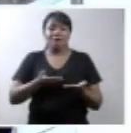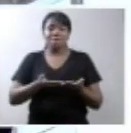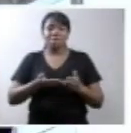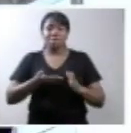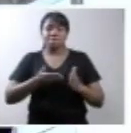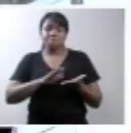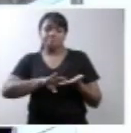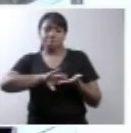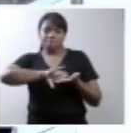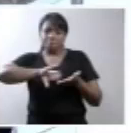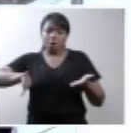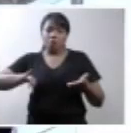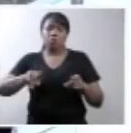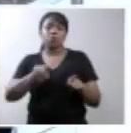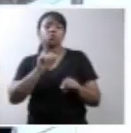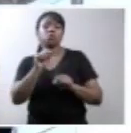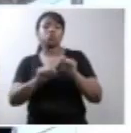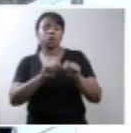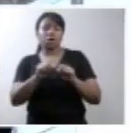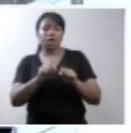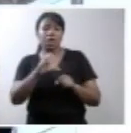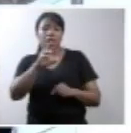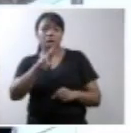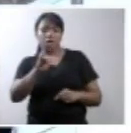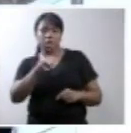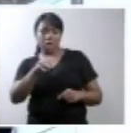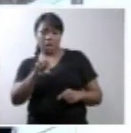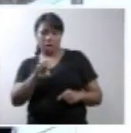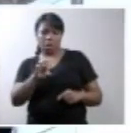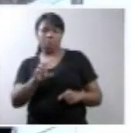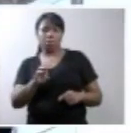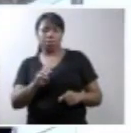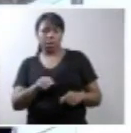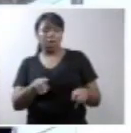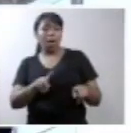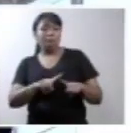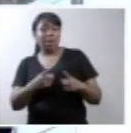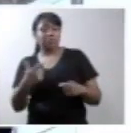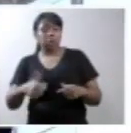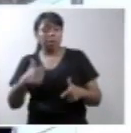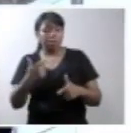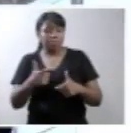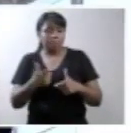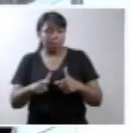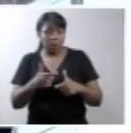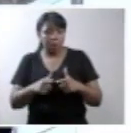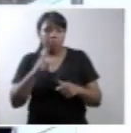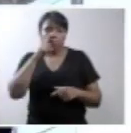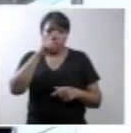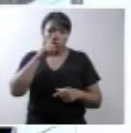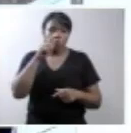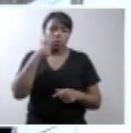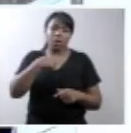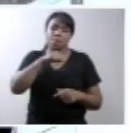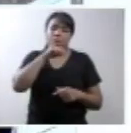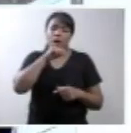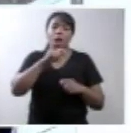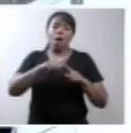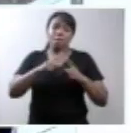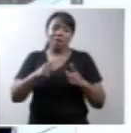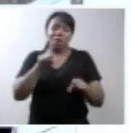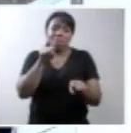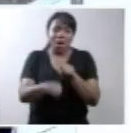de crime uma vez que não há risco de vida para mãe e se não há risco de vida volto a dizer é um aborto